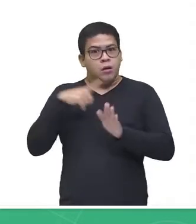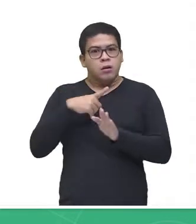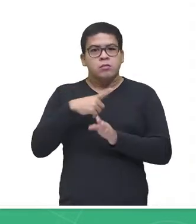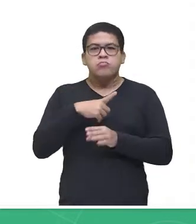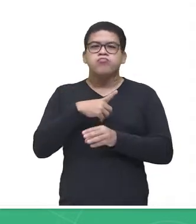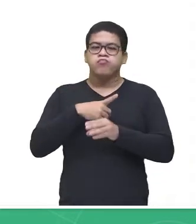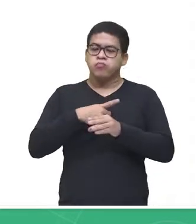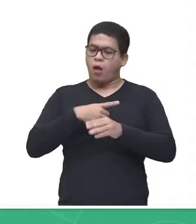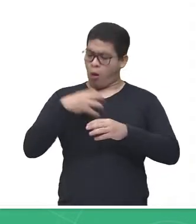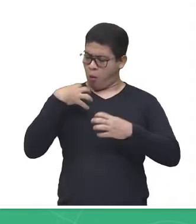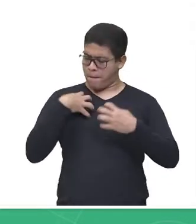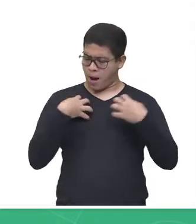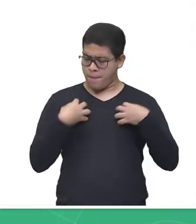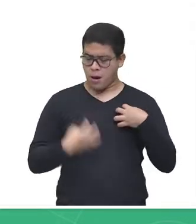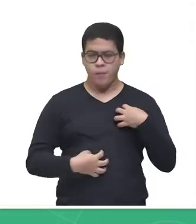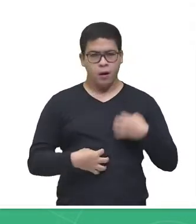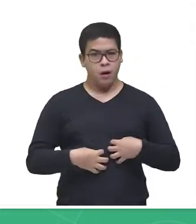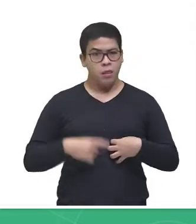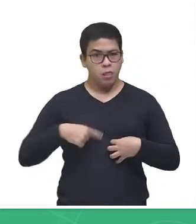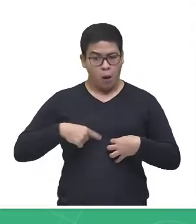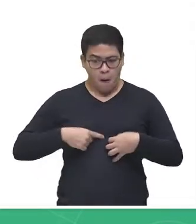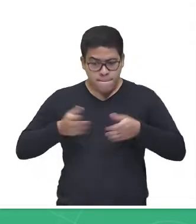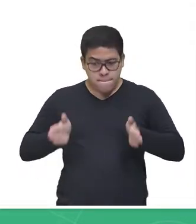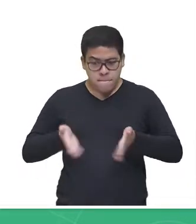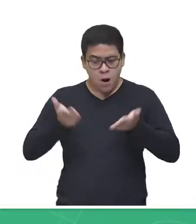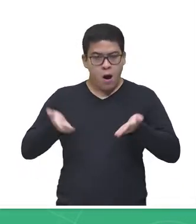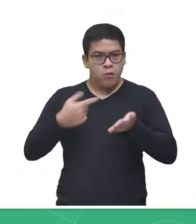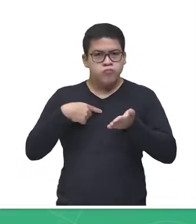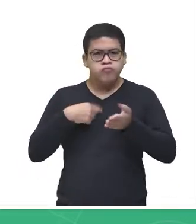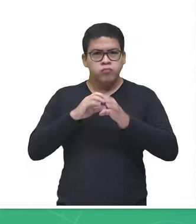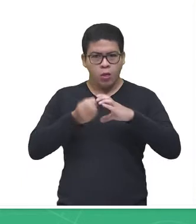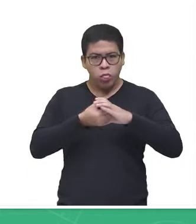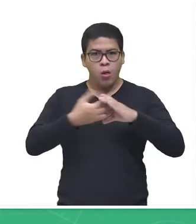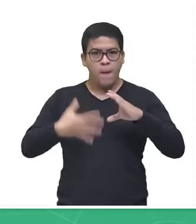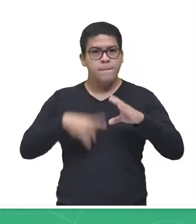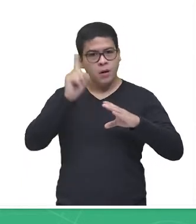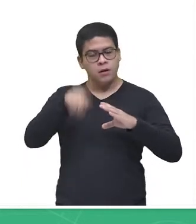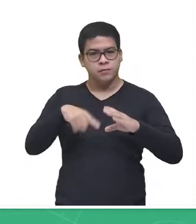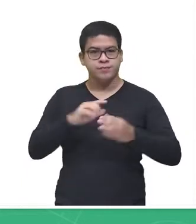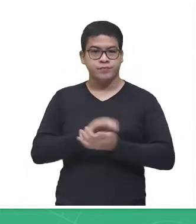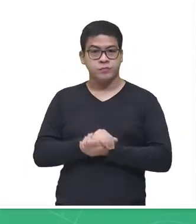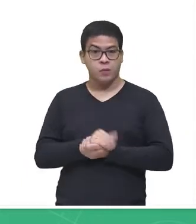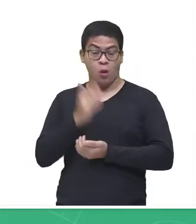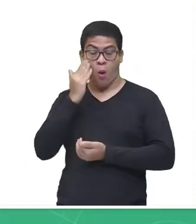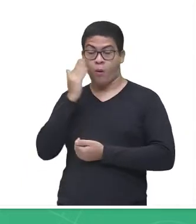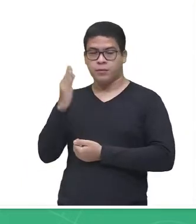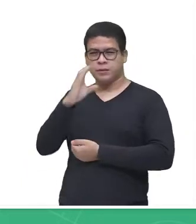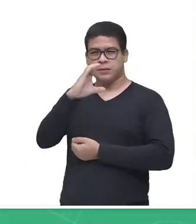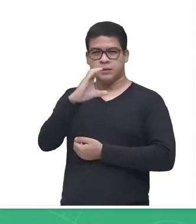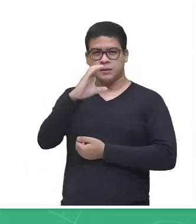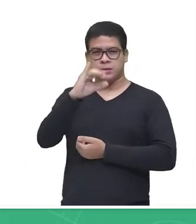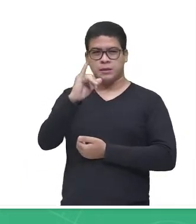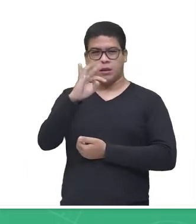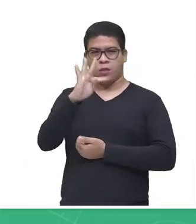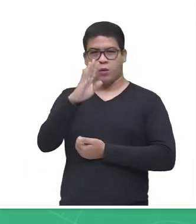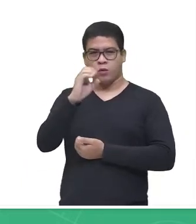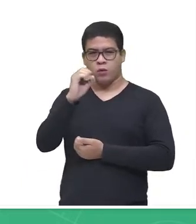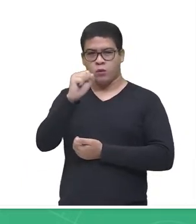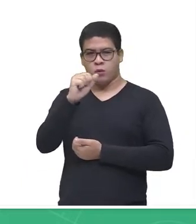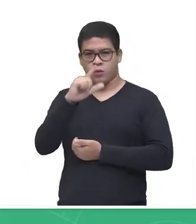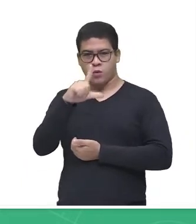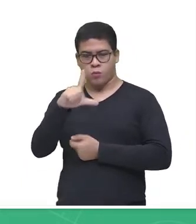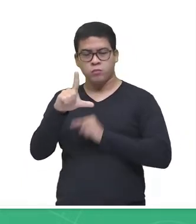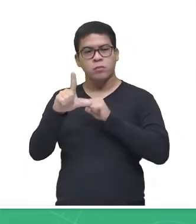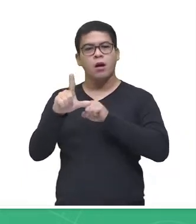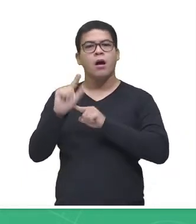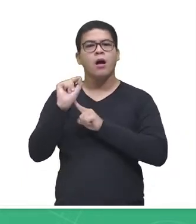específicas. O citossol, que chamamos de citossol, é um líquido viscoso e semitransparente que